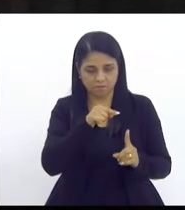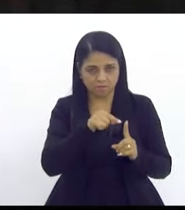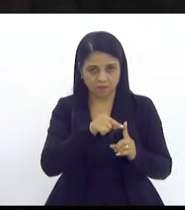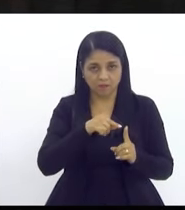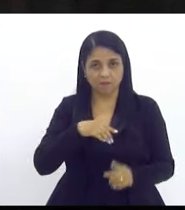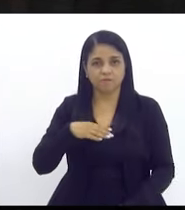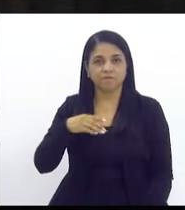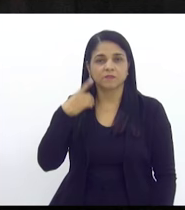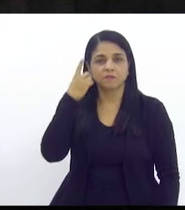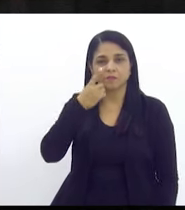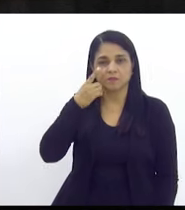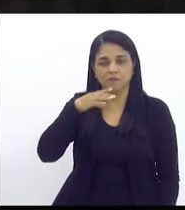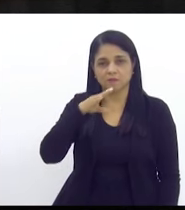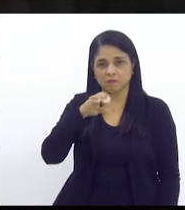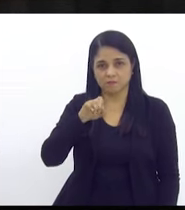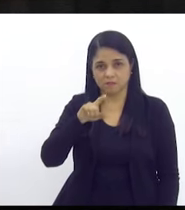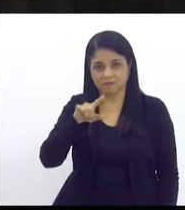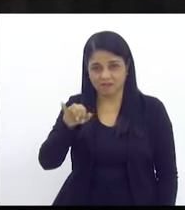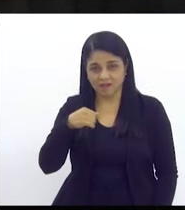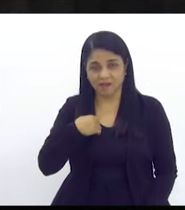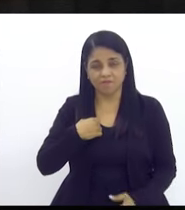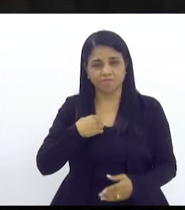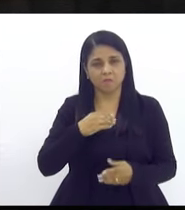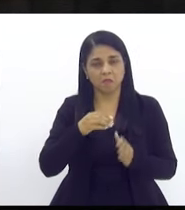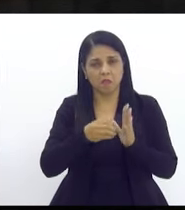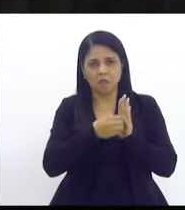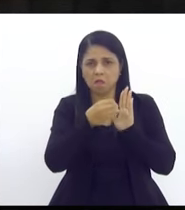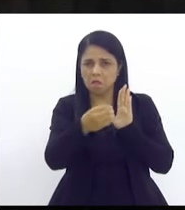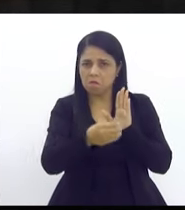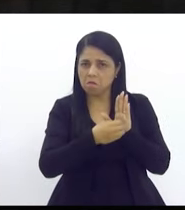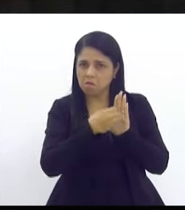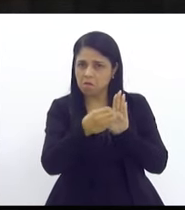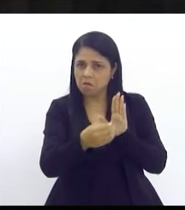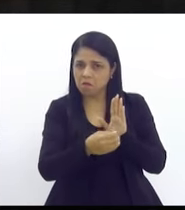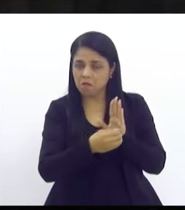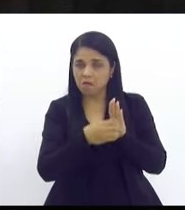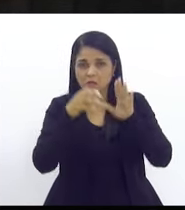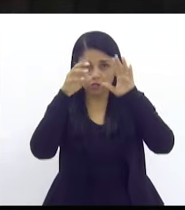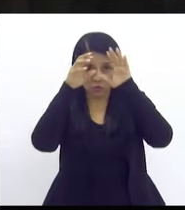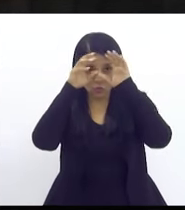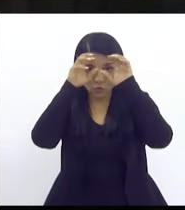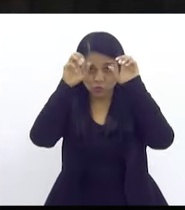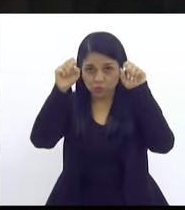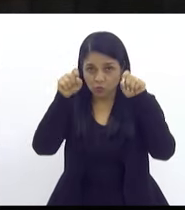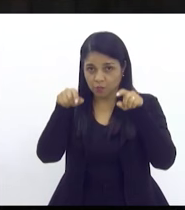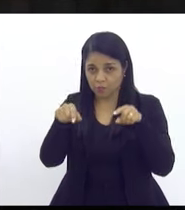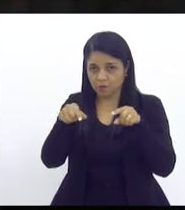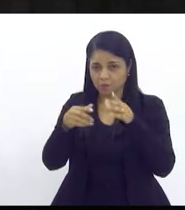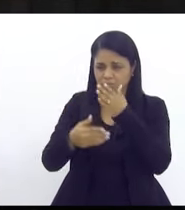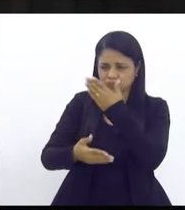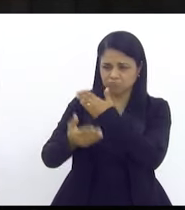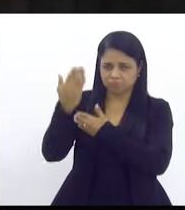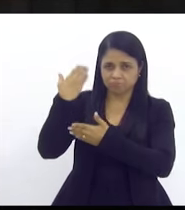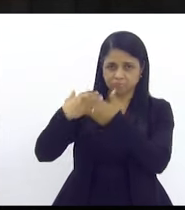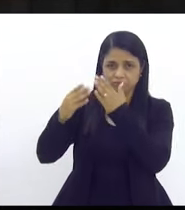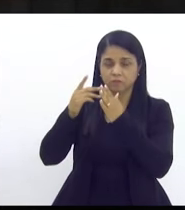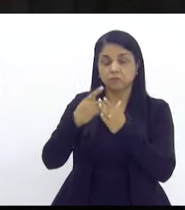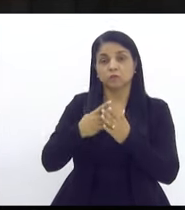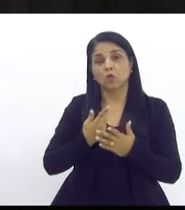Célia Jordão, emitir parecer que o Supremo, lá atrás, em outro projeto de